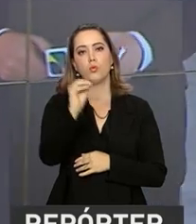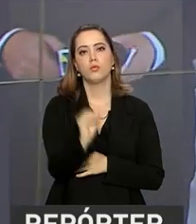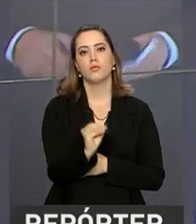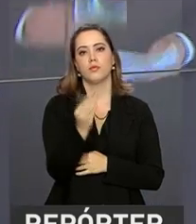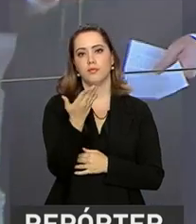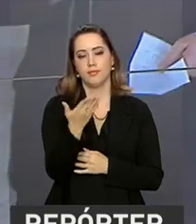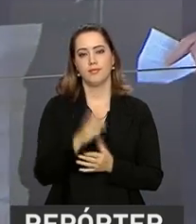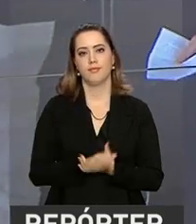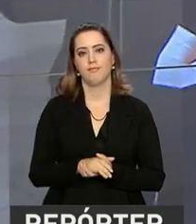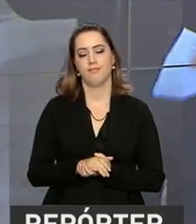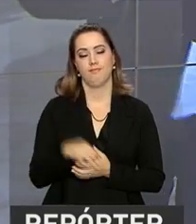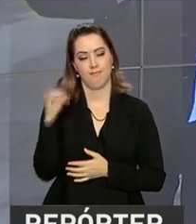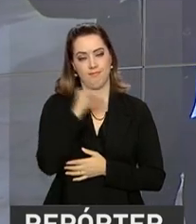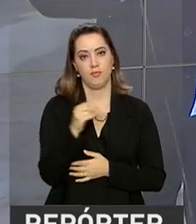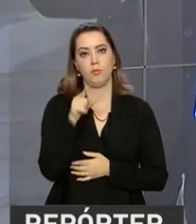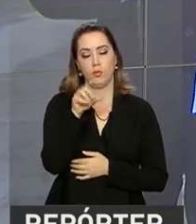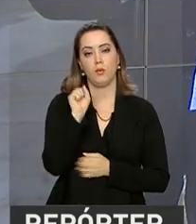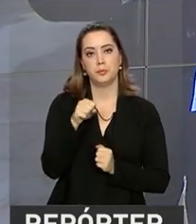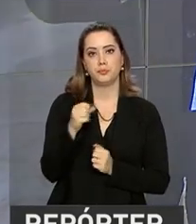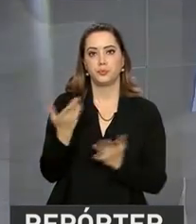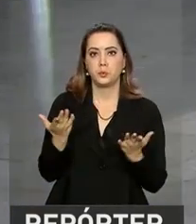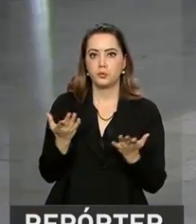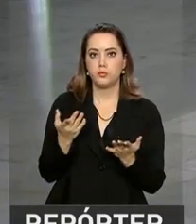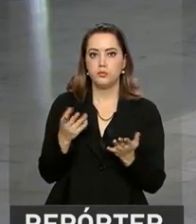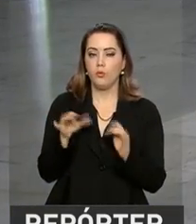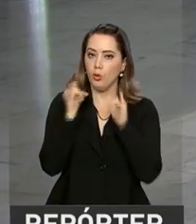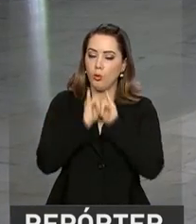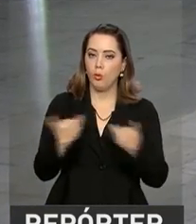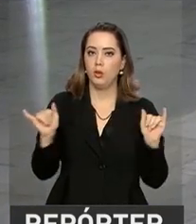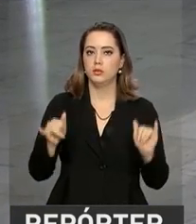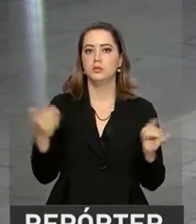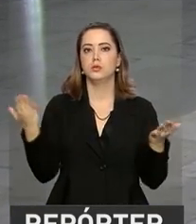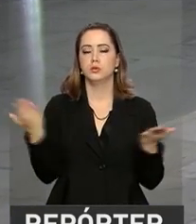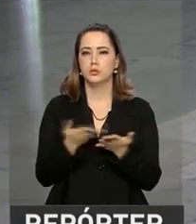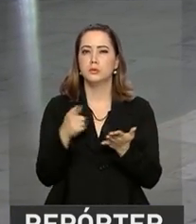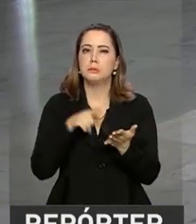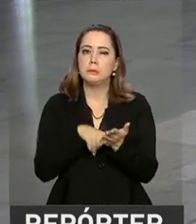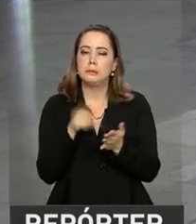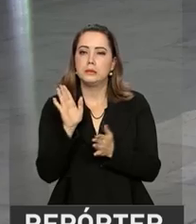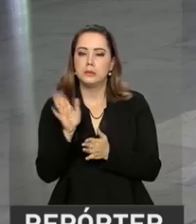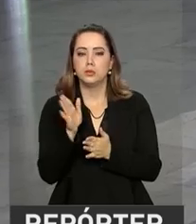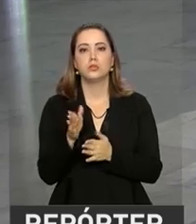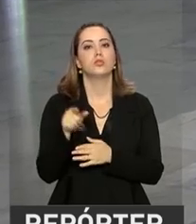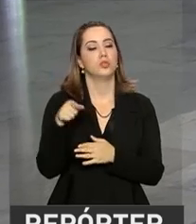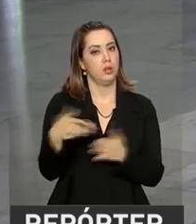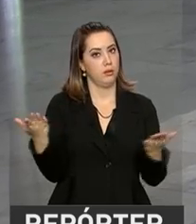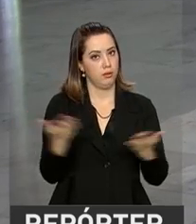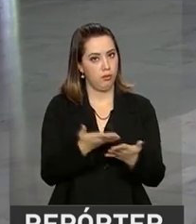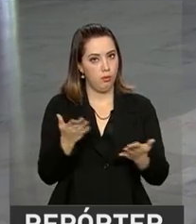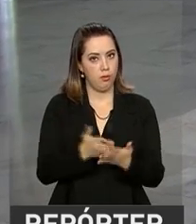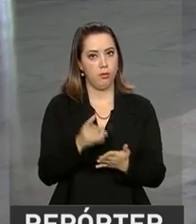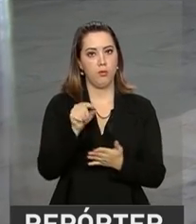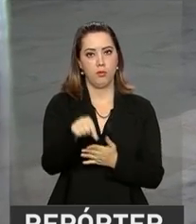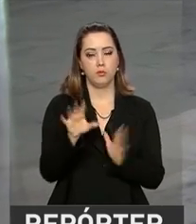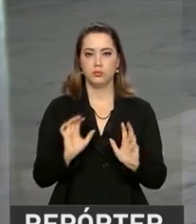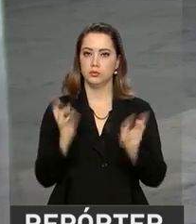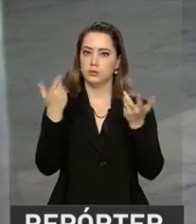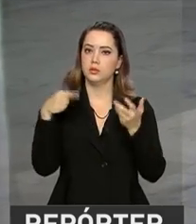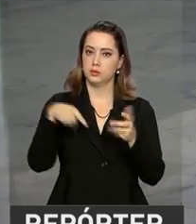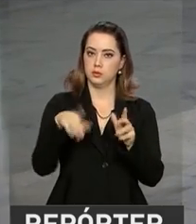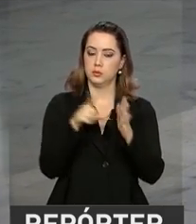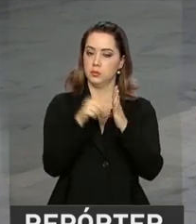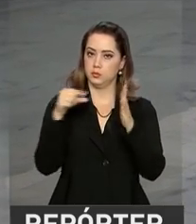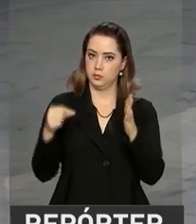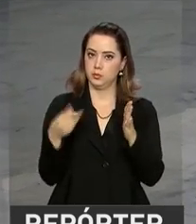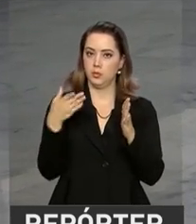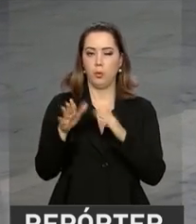Pedro. Oi, Daniele. Pois é, esse anúncio ele deve ser feito daqui a pouco em uma cerimônia aqui no Palácio do Planalto que pode